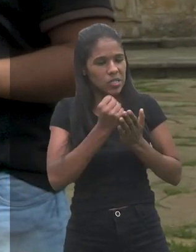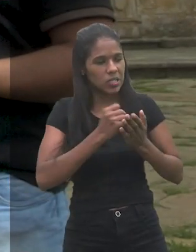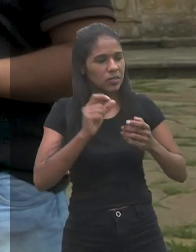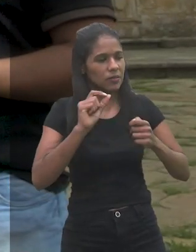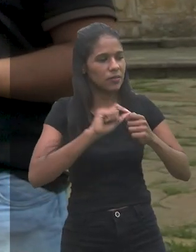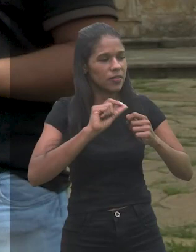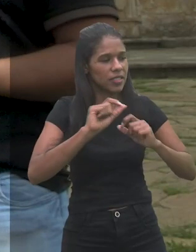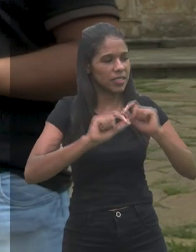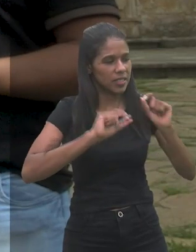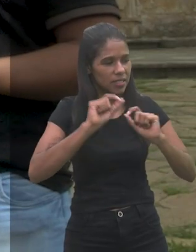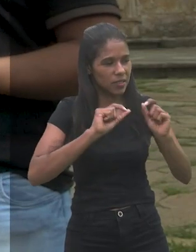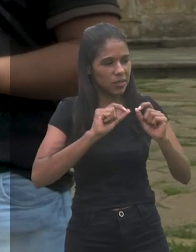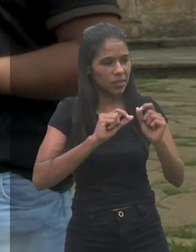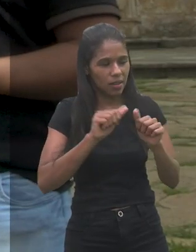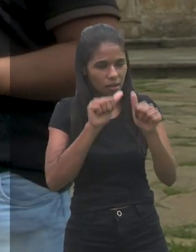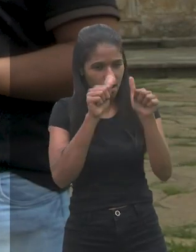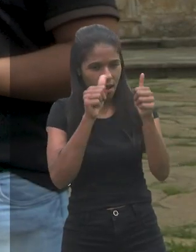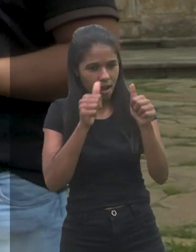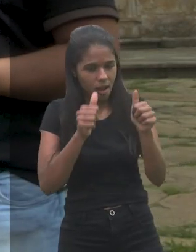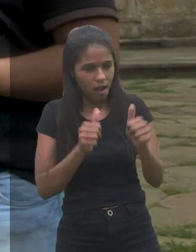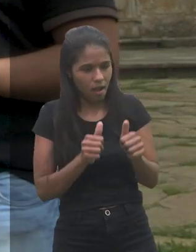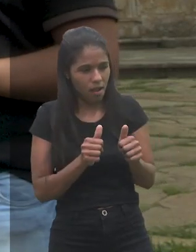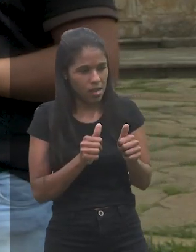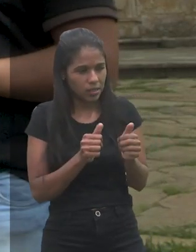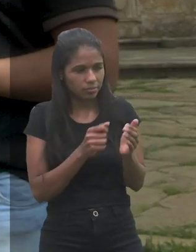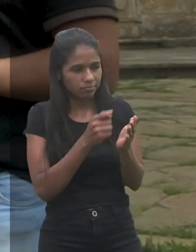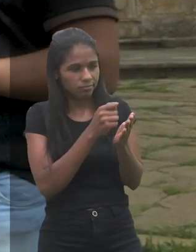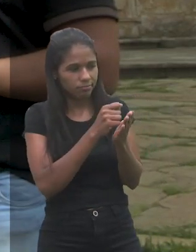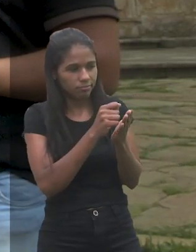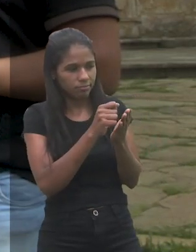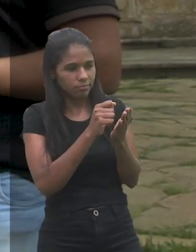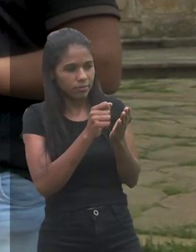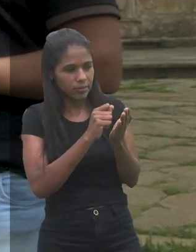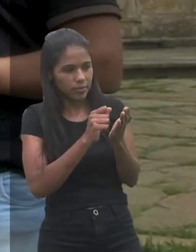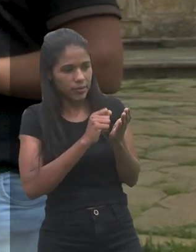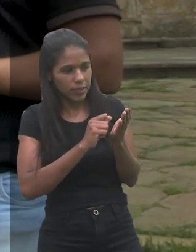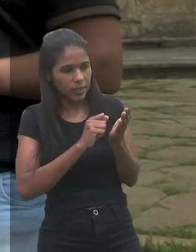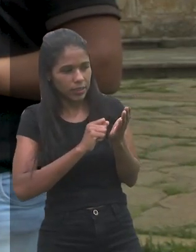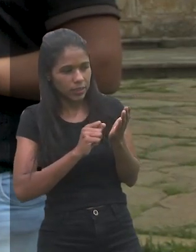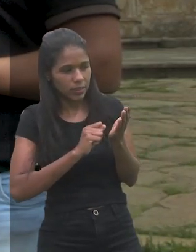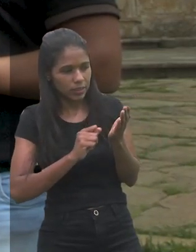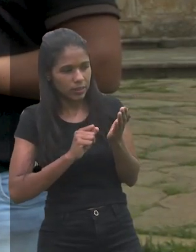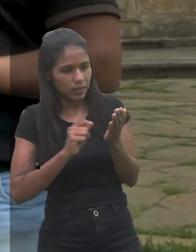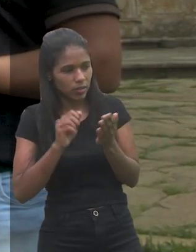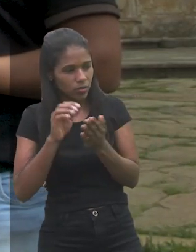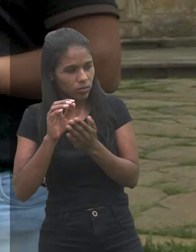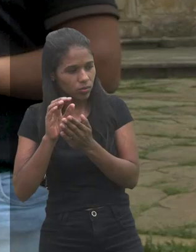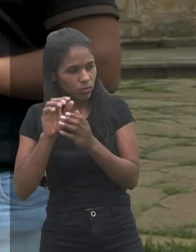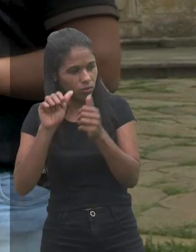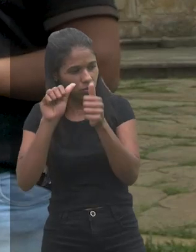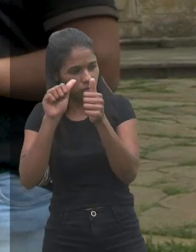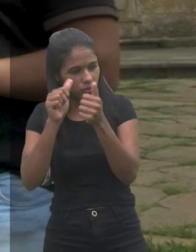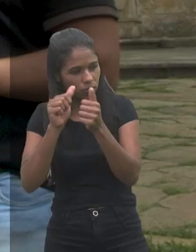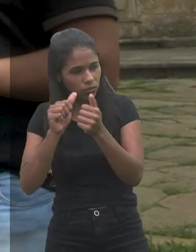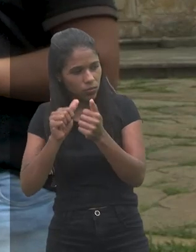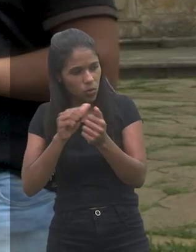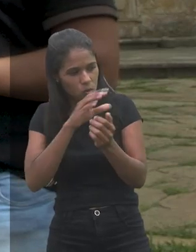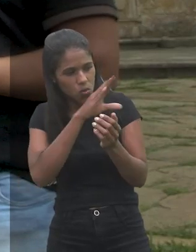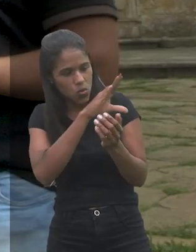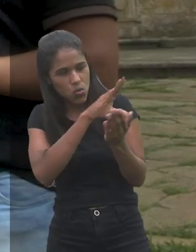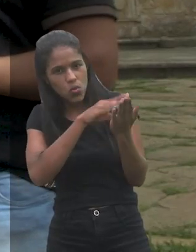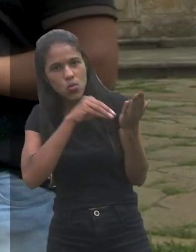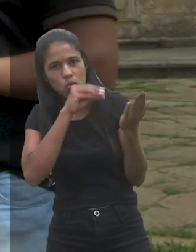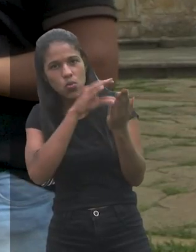durante a procissão. Esse centurião era tão chato com o Antônio Francisco Lisboa que quando ele pegou as bolsas de ouro e levou